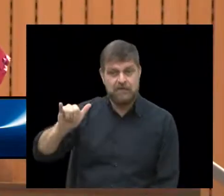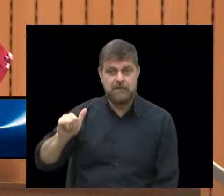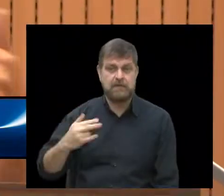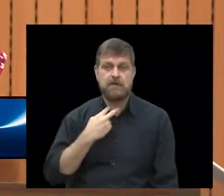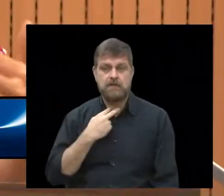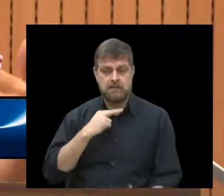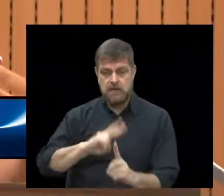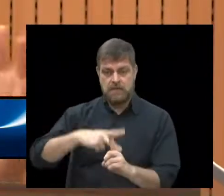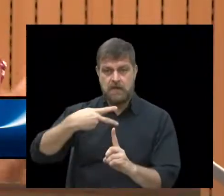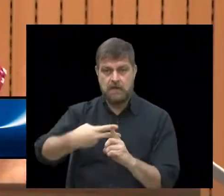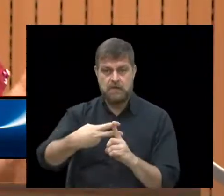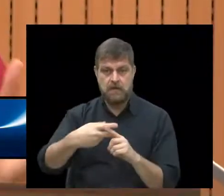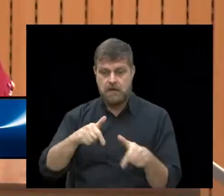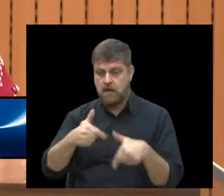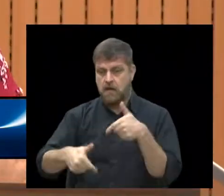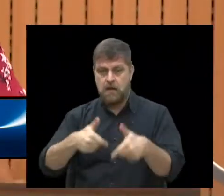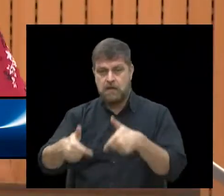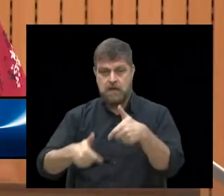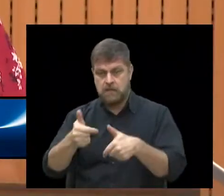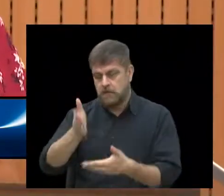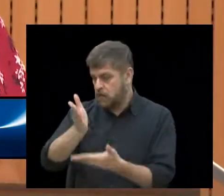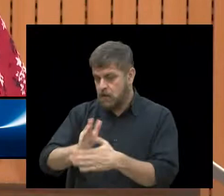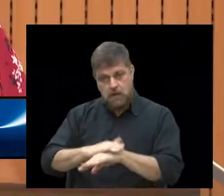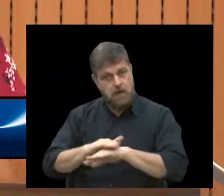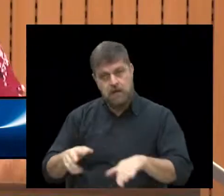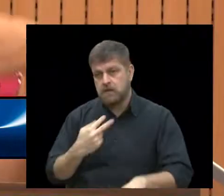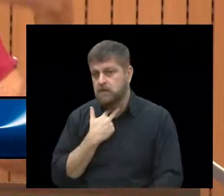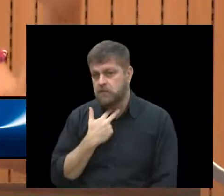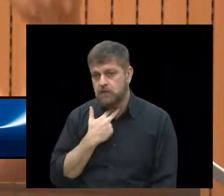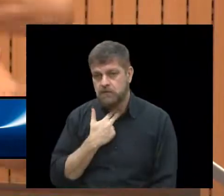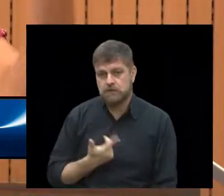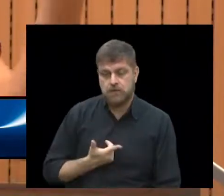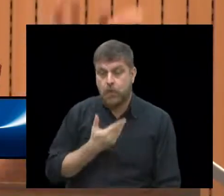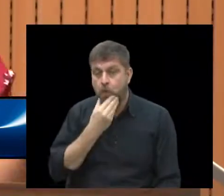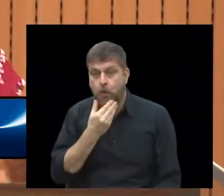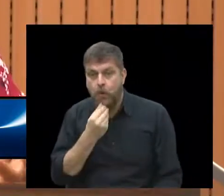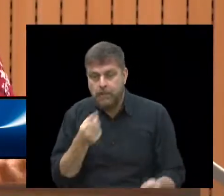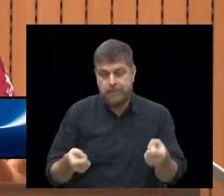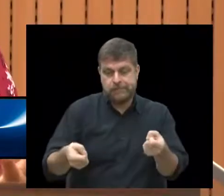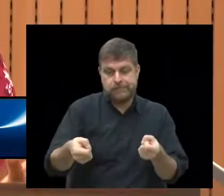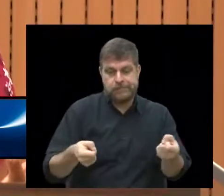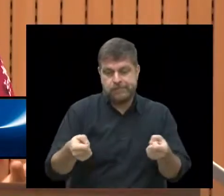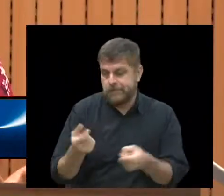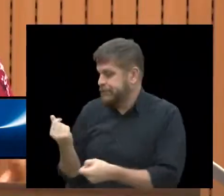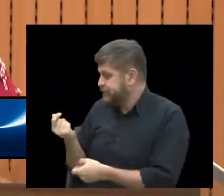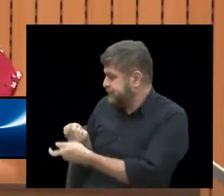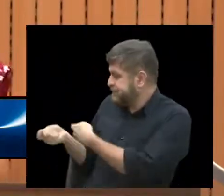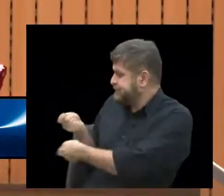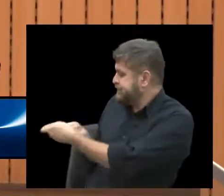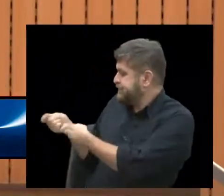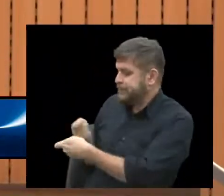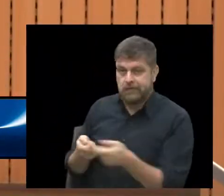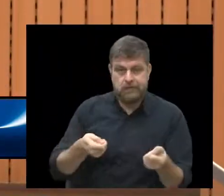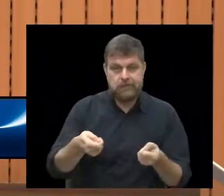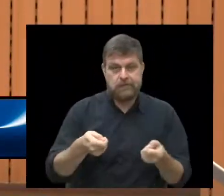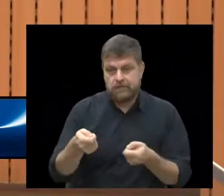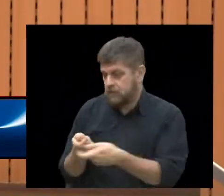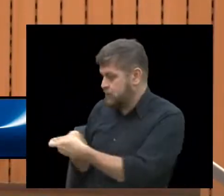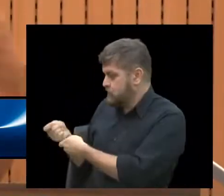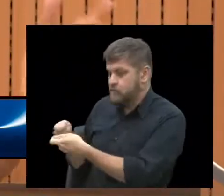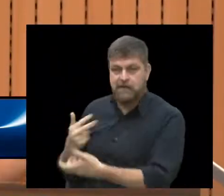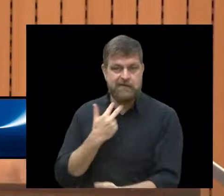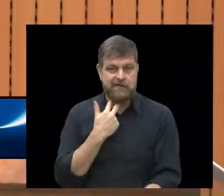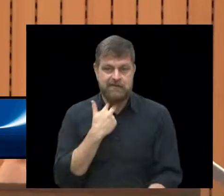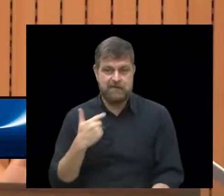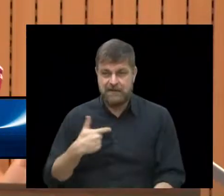para que essa dupla função fosse extinta, porque se vocês imaginem, um motorista dirigindo e cobrando a passagem, isso